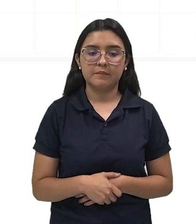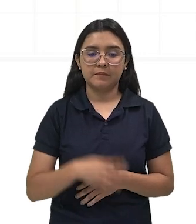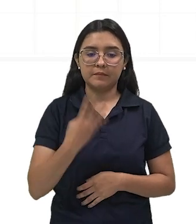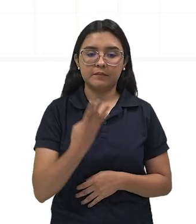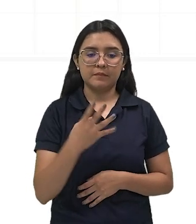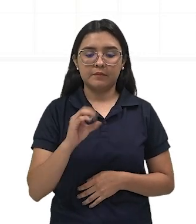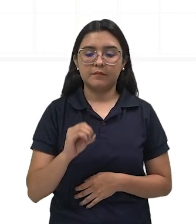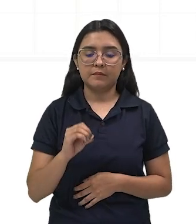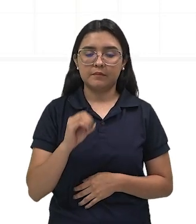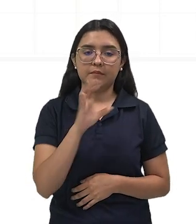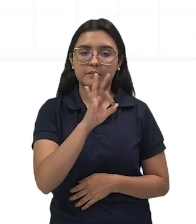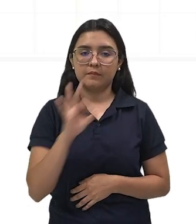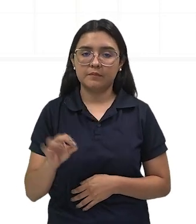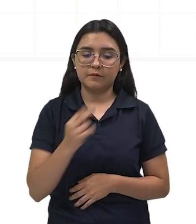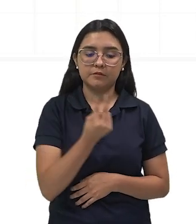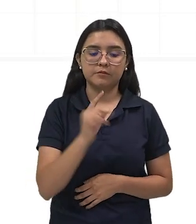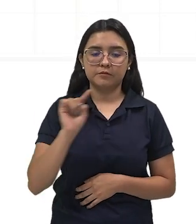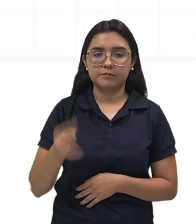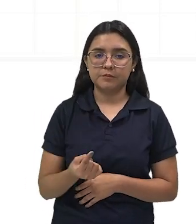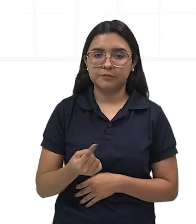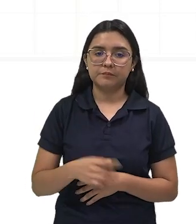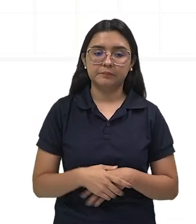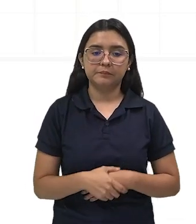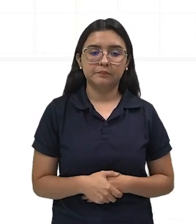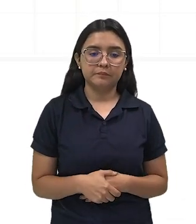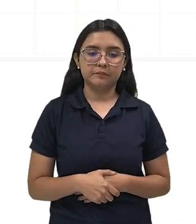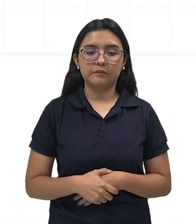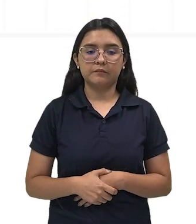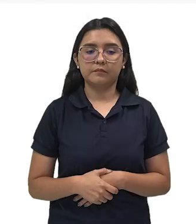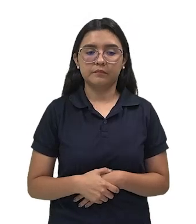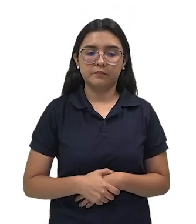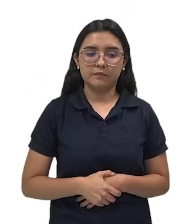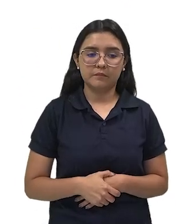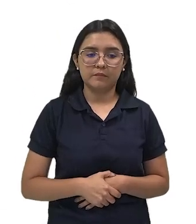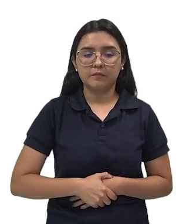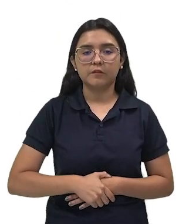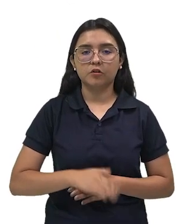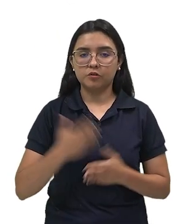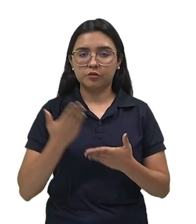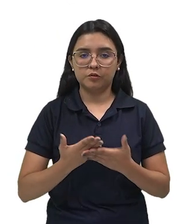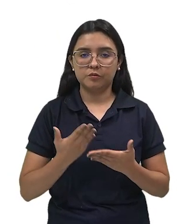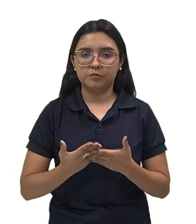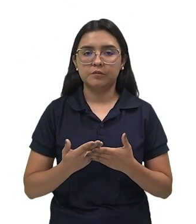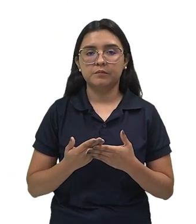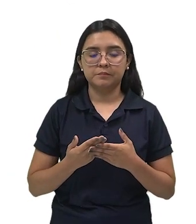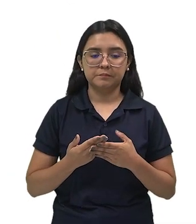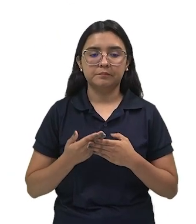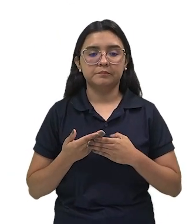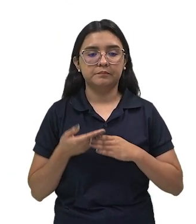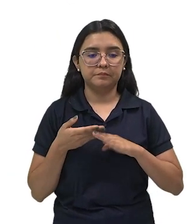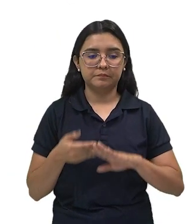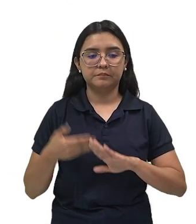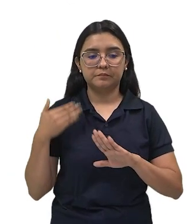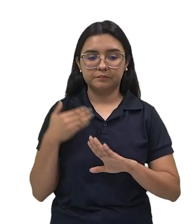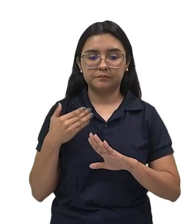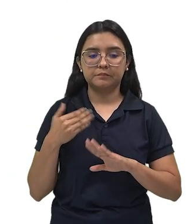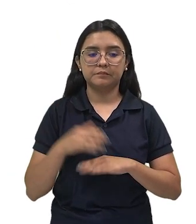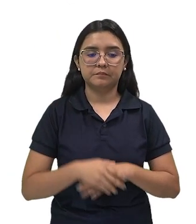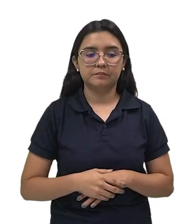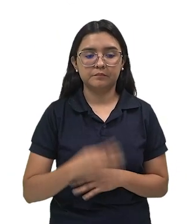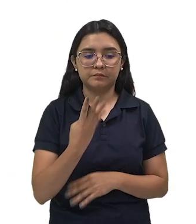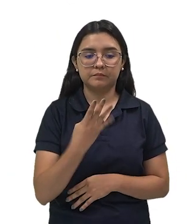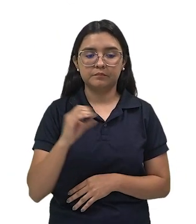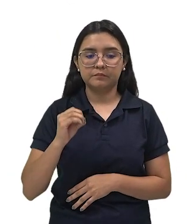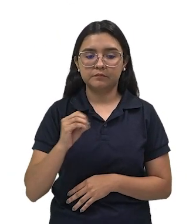40% de 2.000, né? Que nós vimos lá nas nossas aulas. Porcentagem,